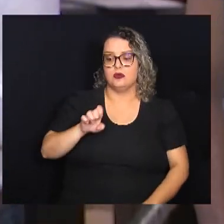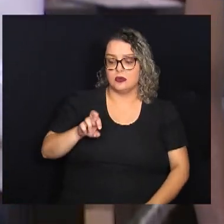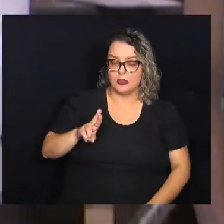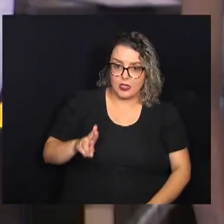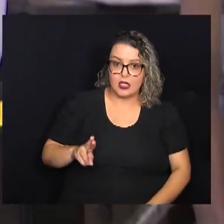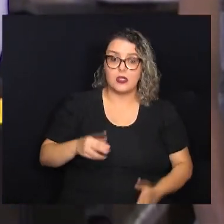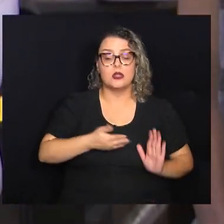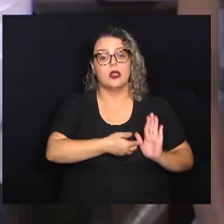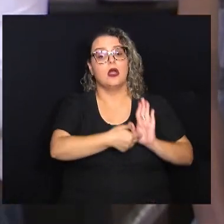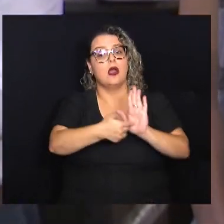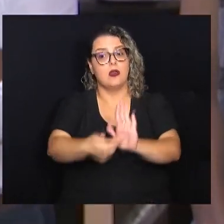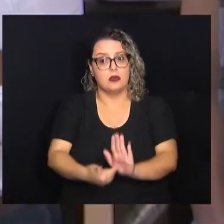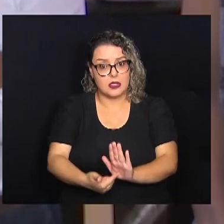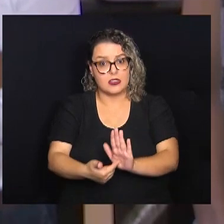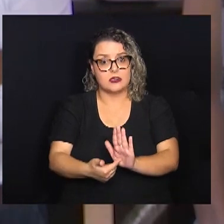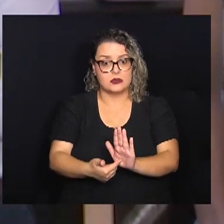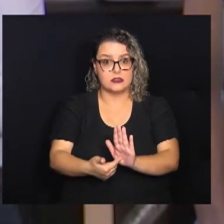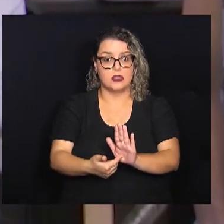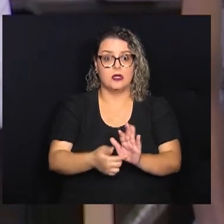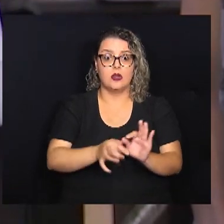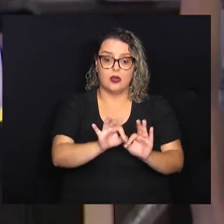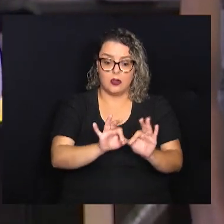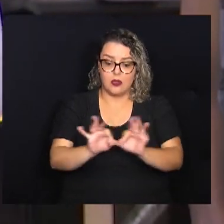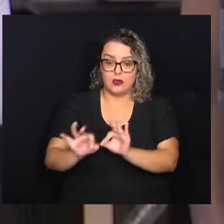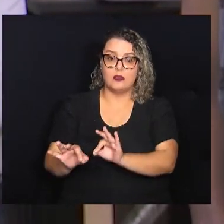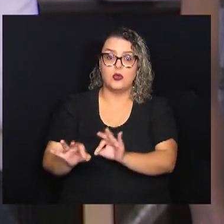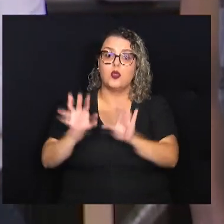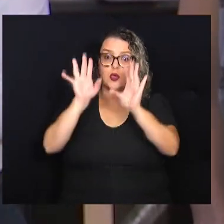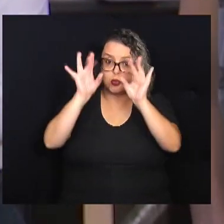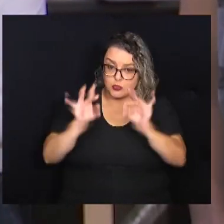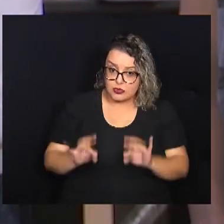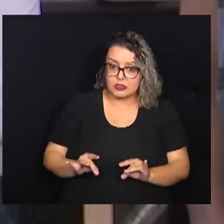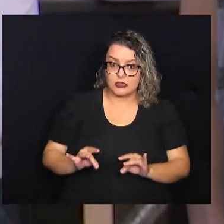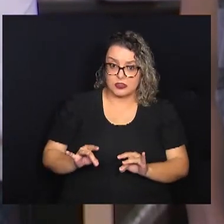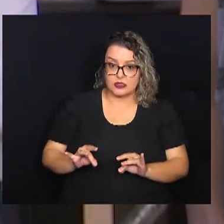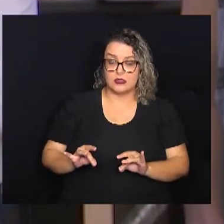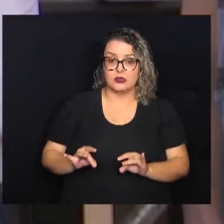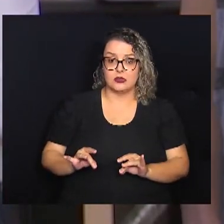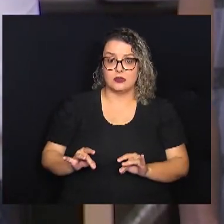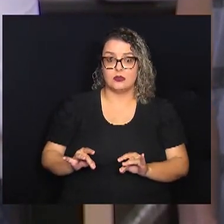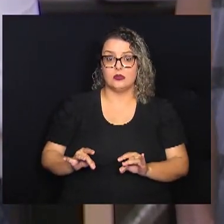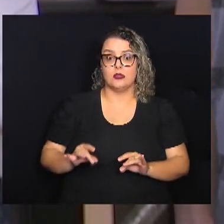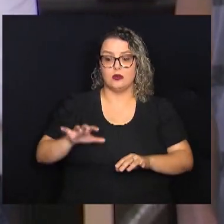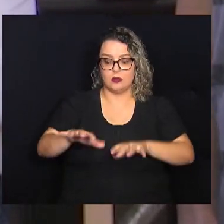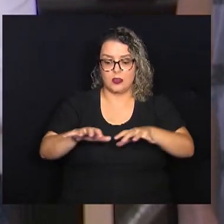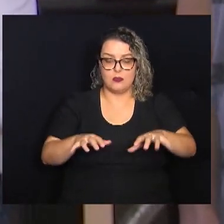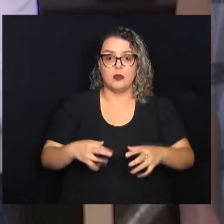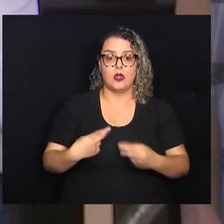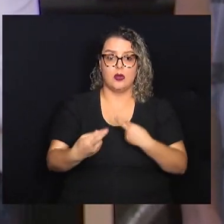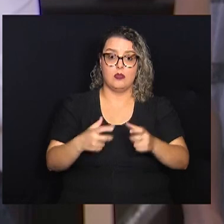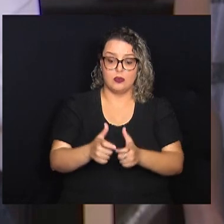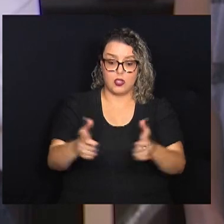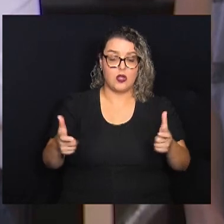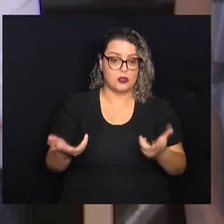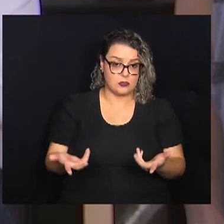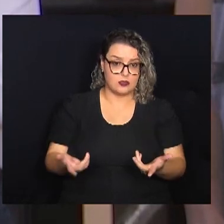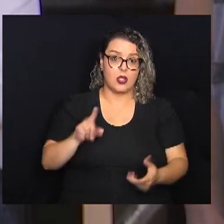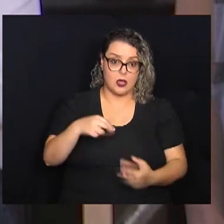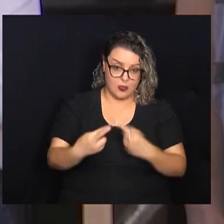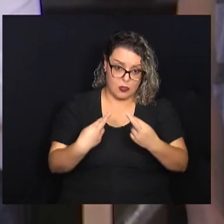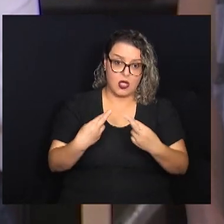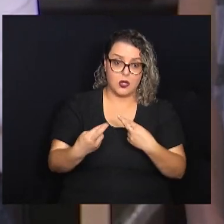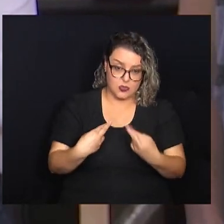apresentem o projeto em detalhe sobre o alteamento da rodovia Miguel Melhar do Campos. É uma rodovia